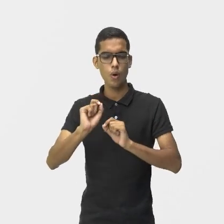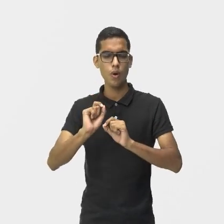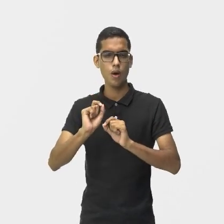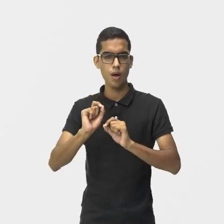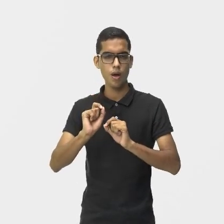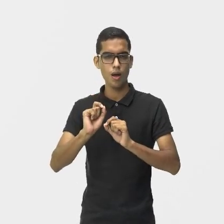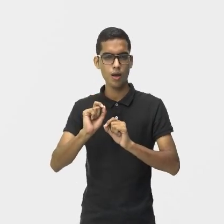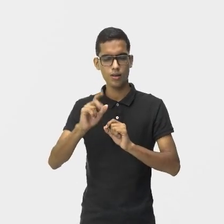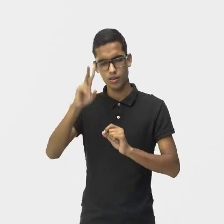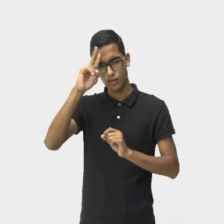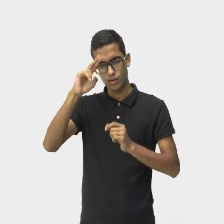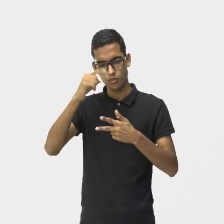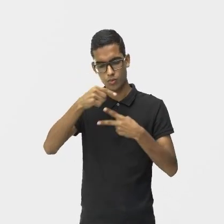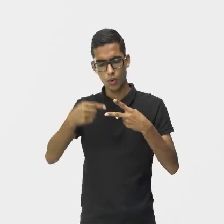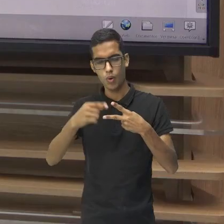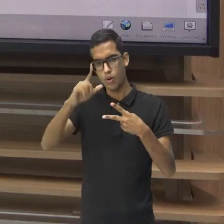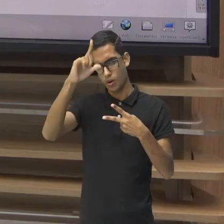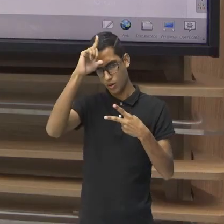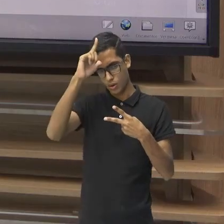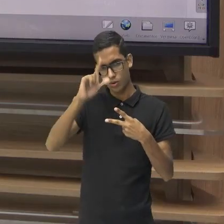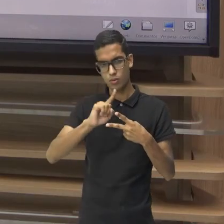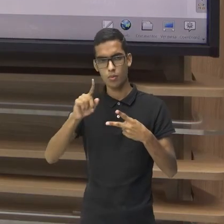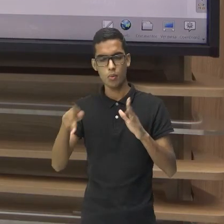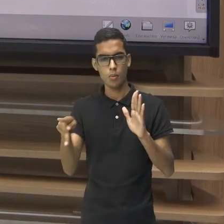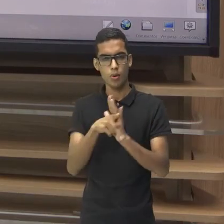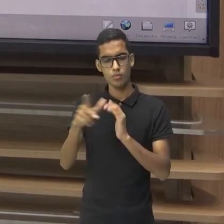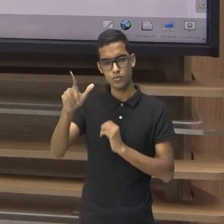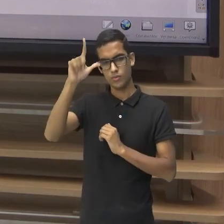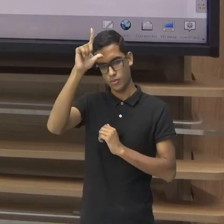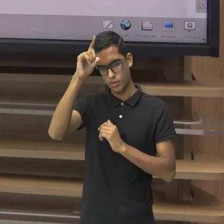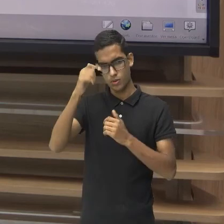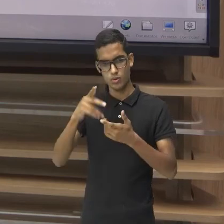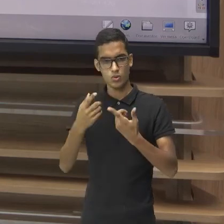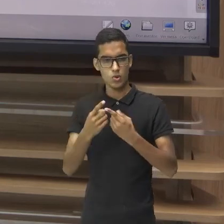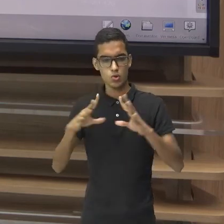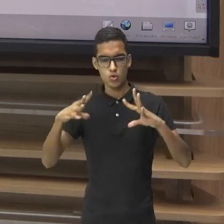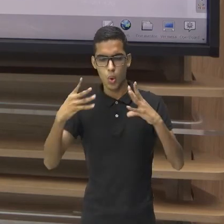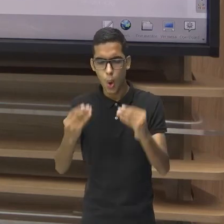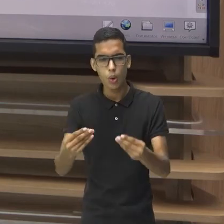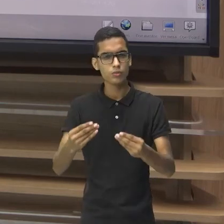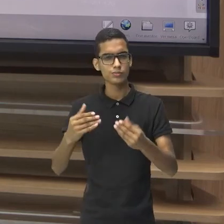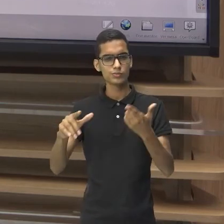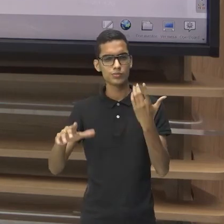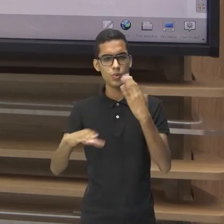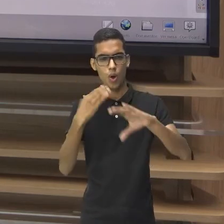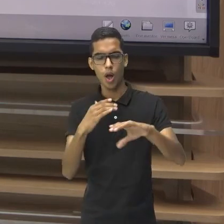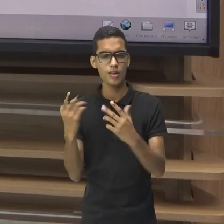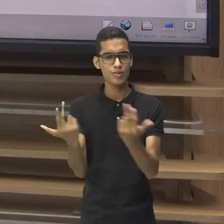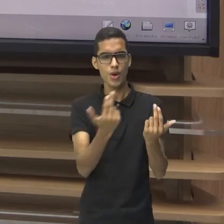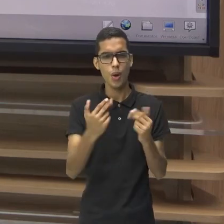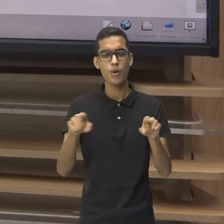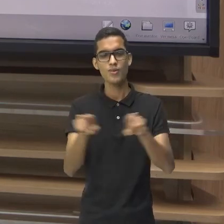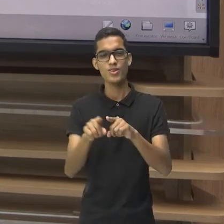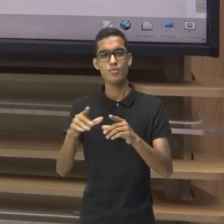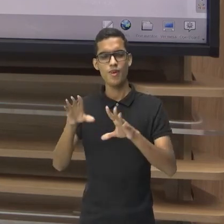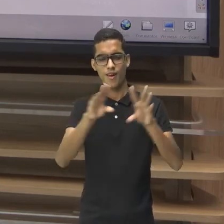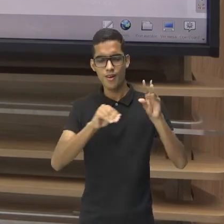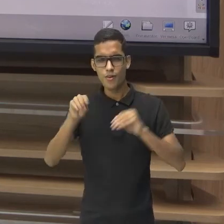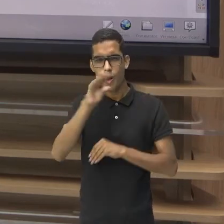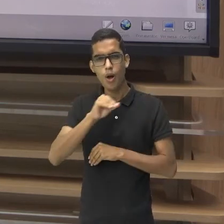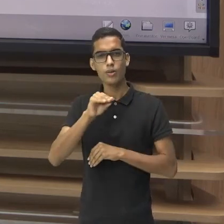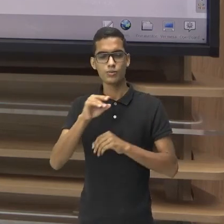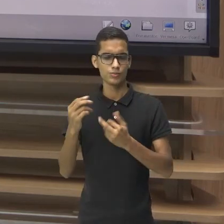de homogeneização. Todo mundo cantando a mesma coisa, todo mundo falando a mesma coisa. Muito